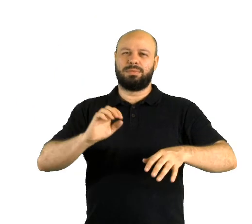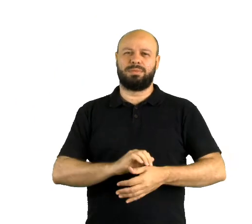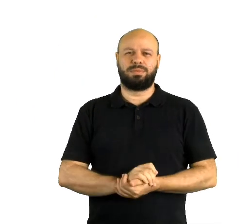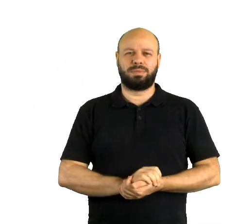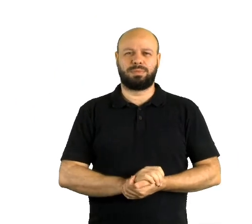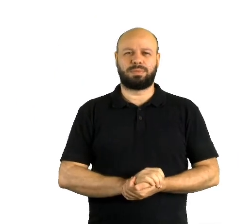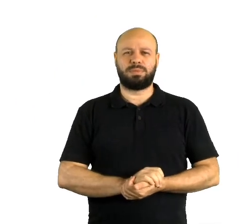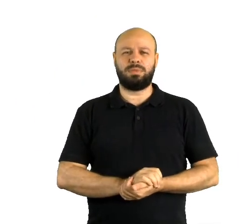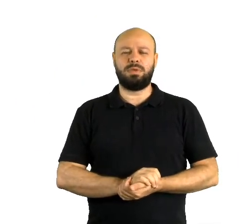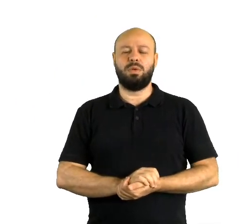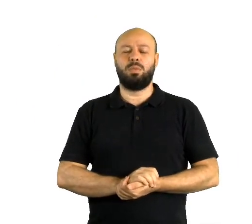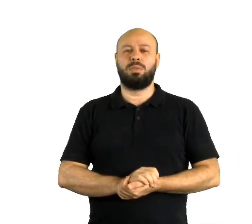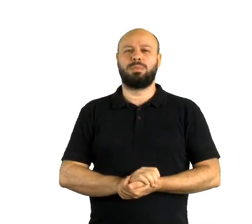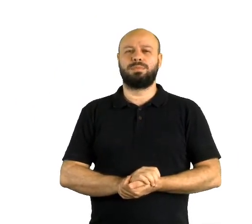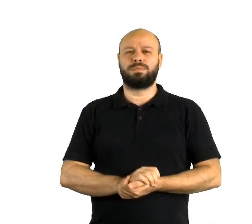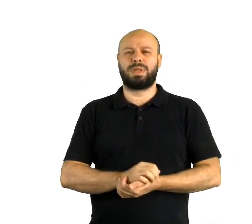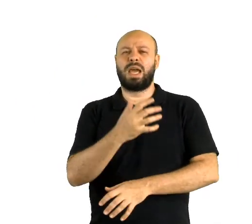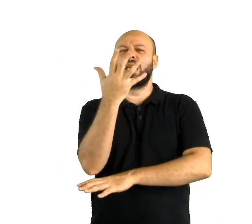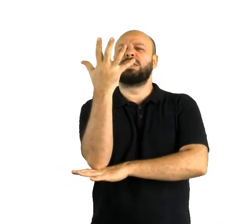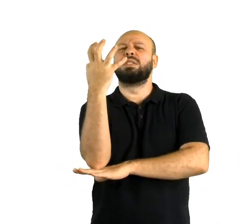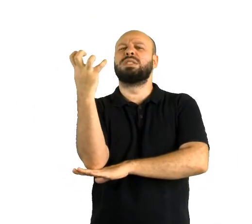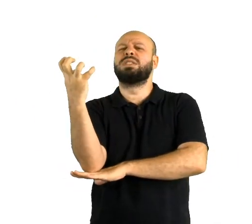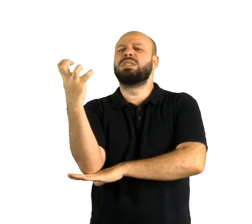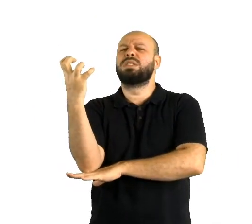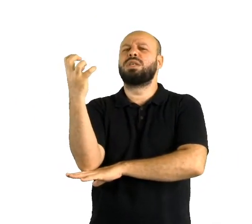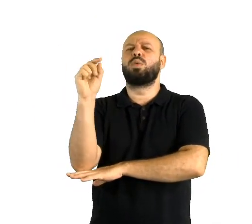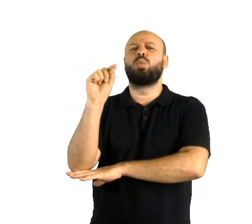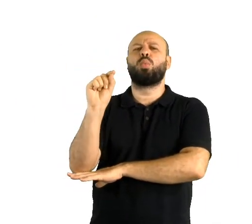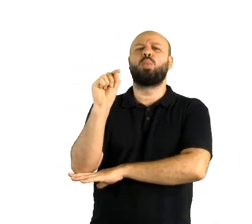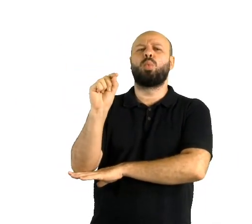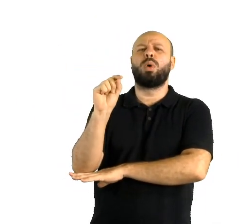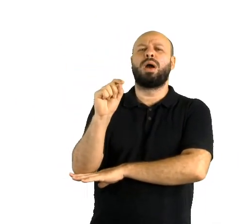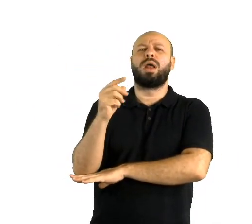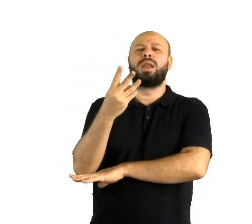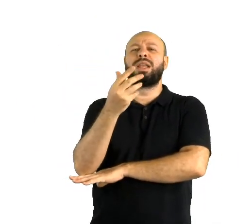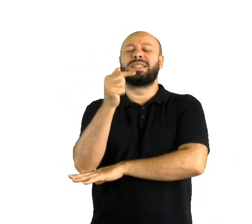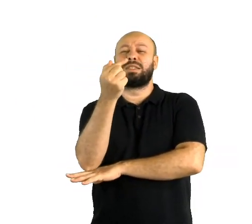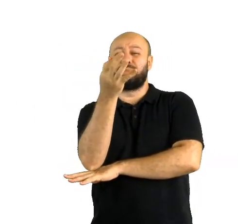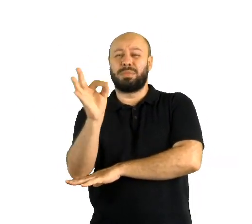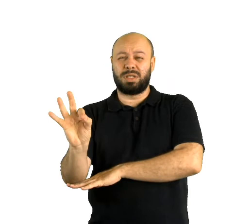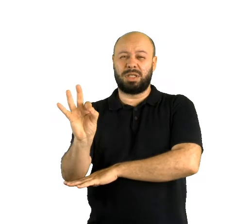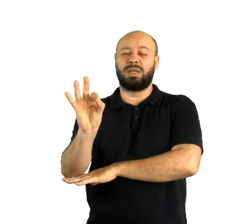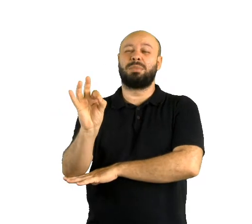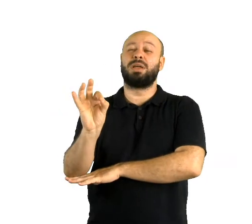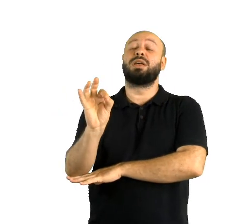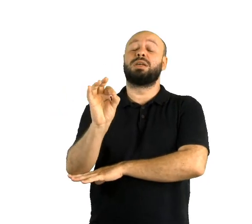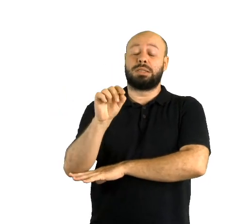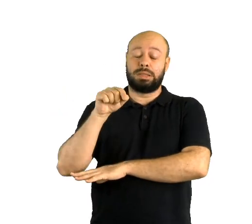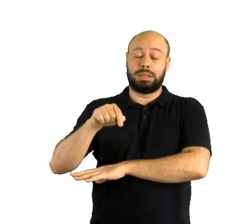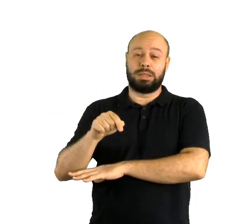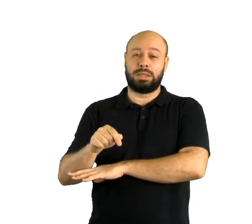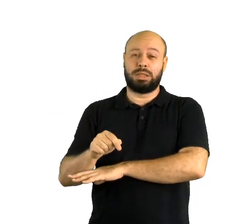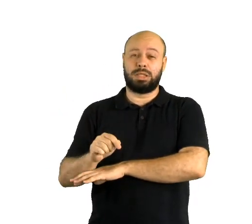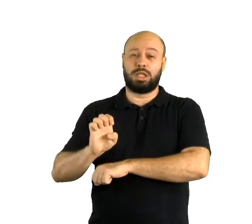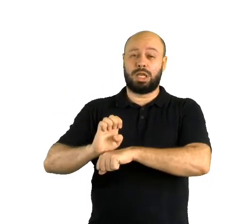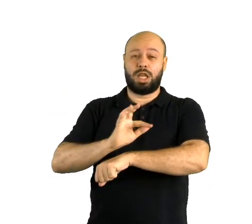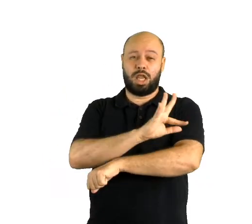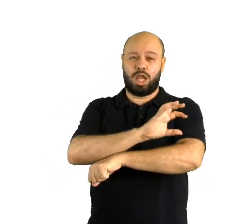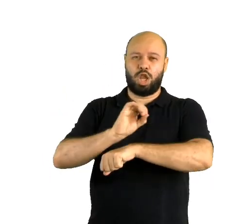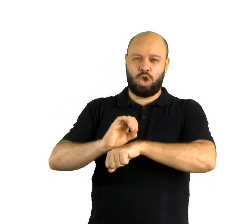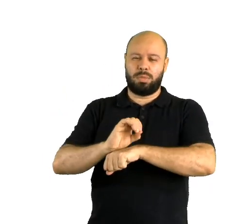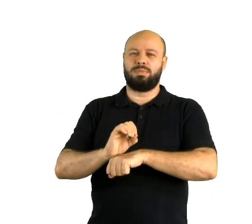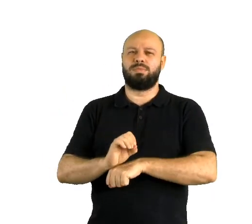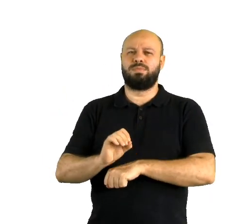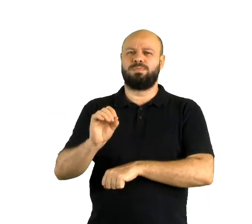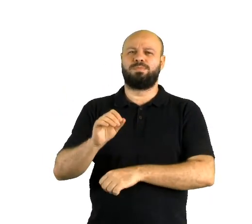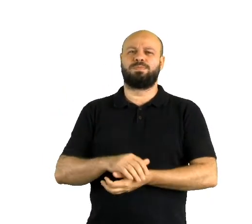O cerrado, ele abrange 87% da área do estado do Tocantins. Agora,